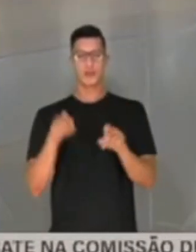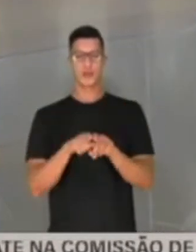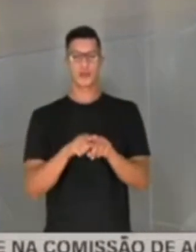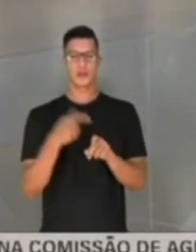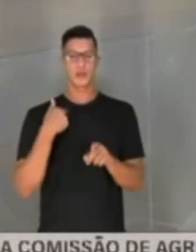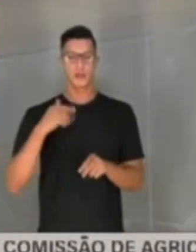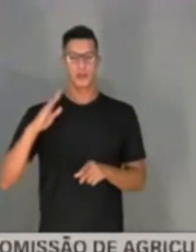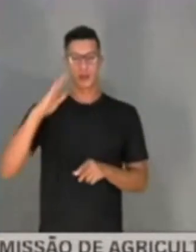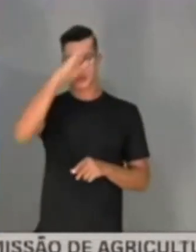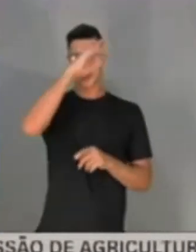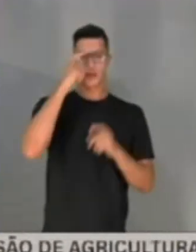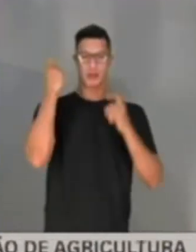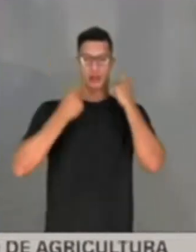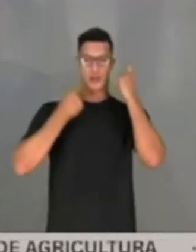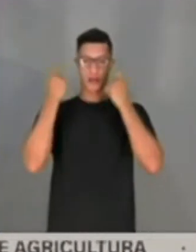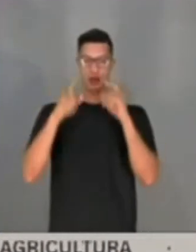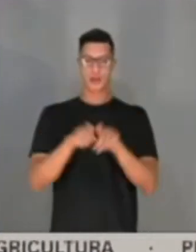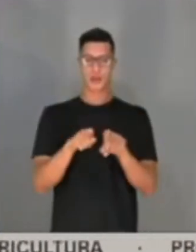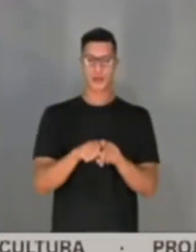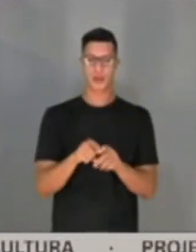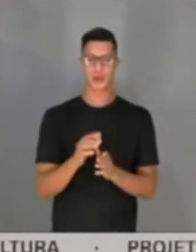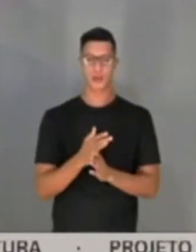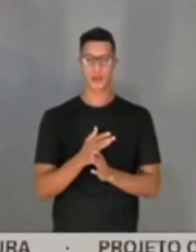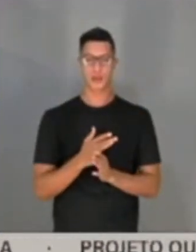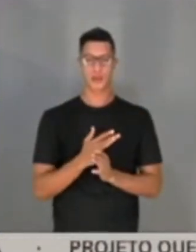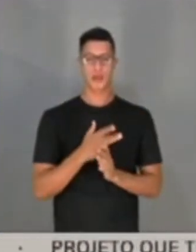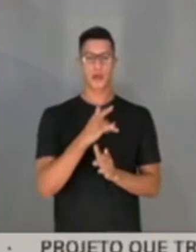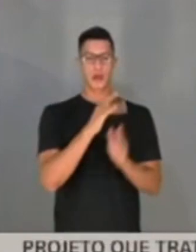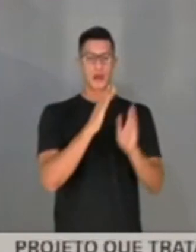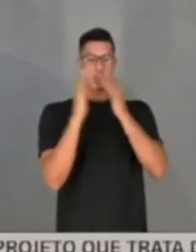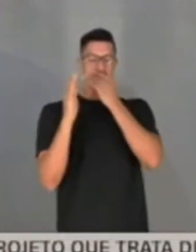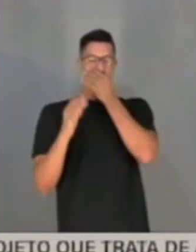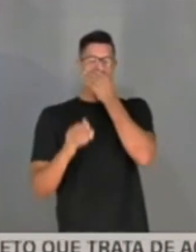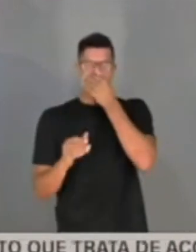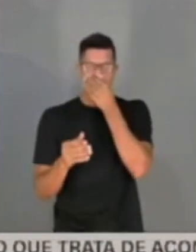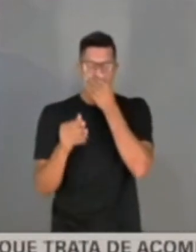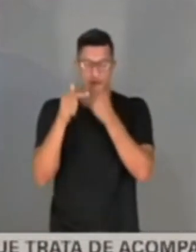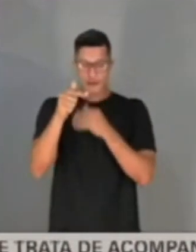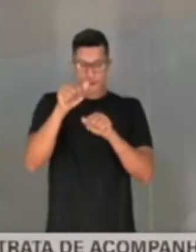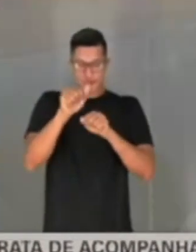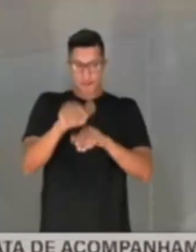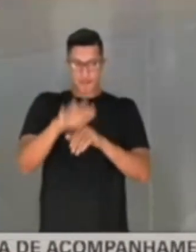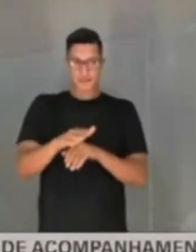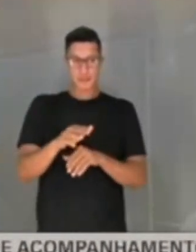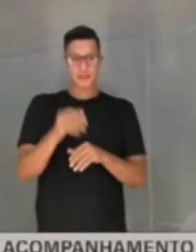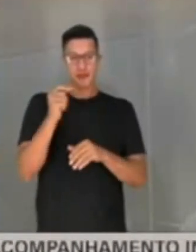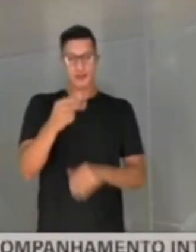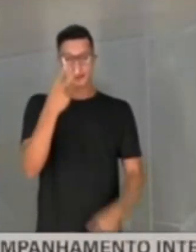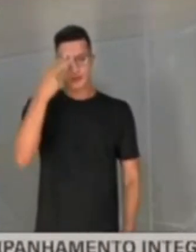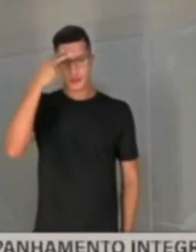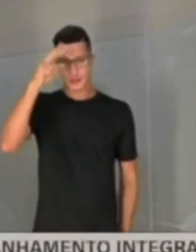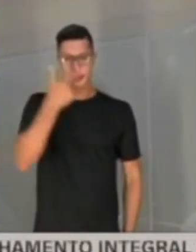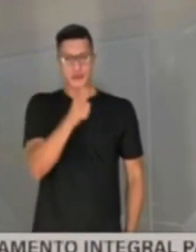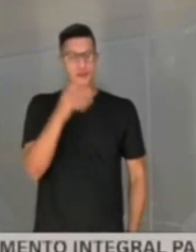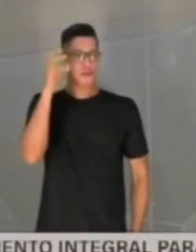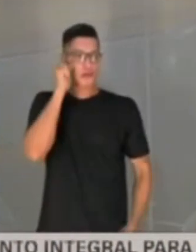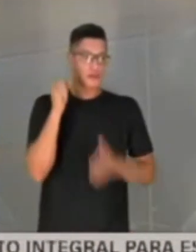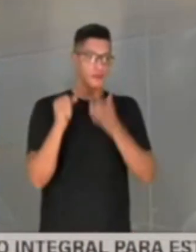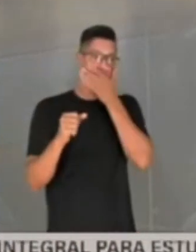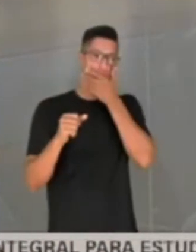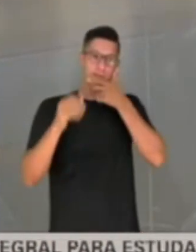fosse Bolsonaro, ficava preocupado. Ele, naquele período do 7 de setembro, ficou 2 dias sem dormir, saiu no jornal, não sei se é